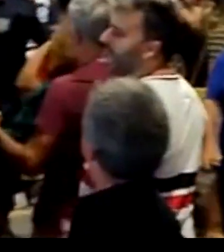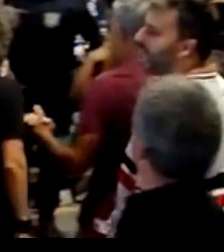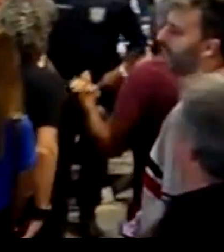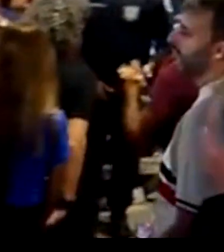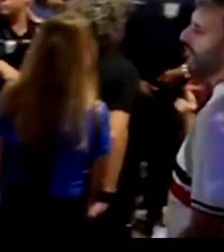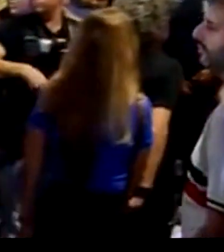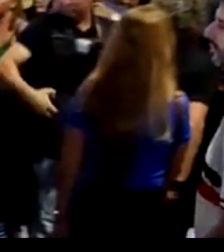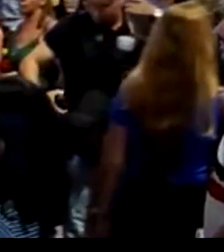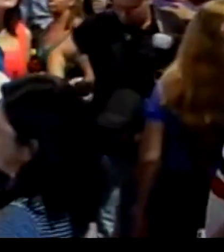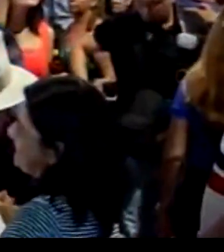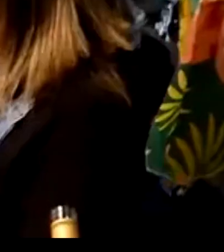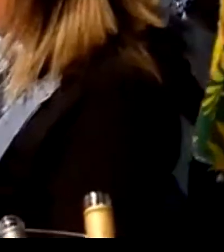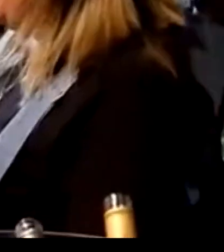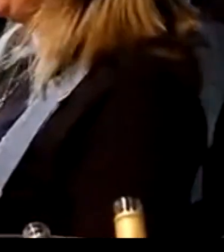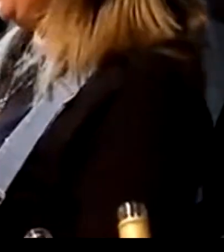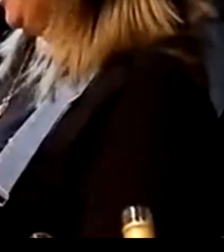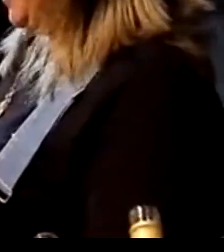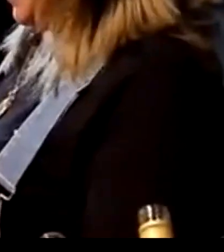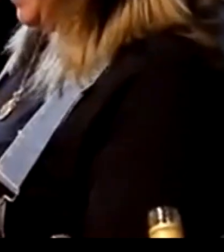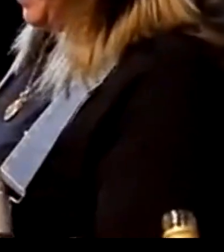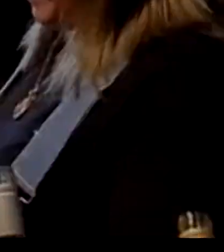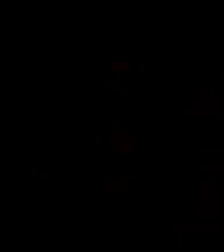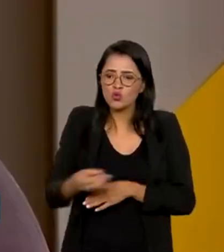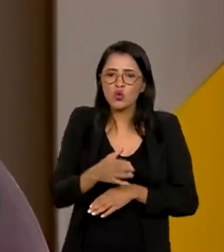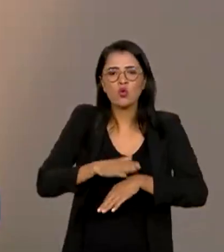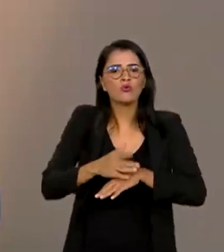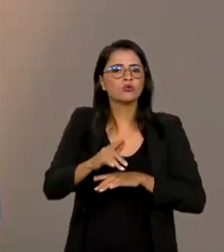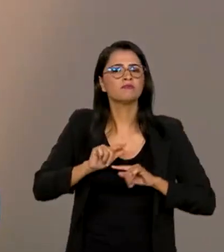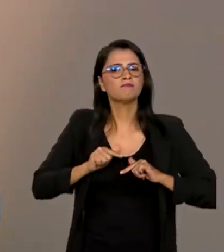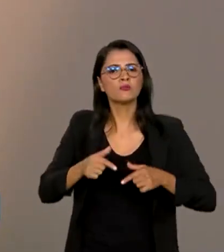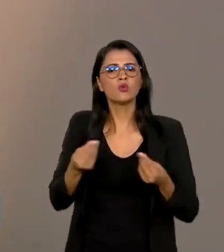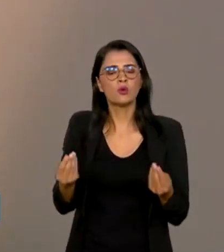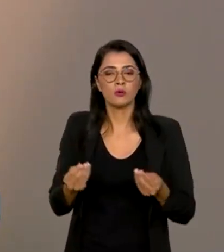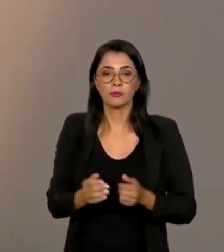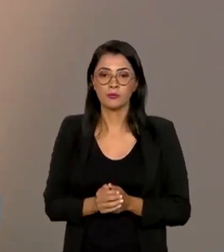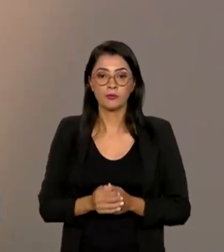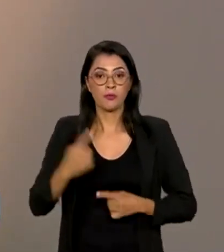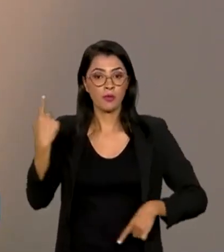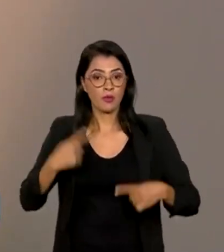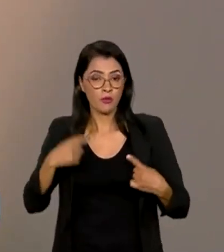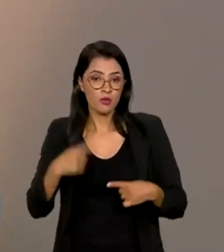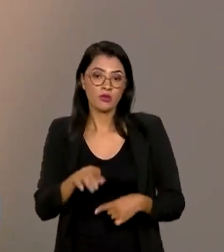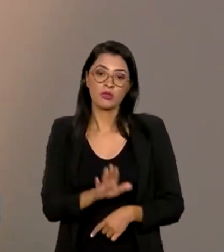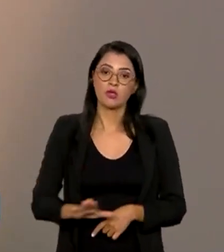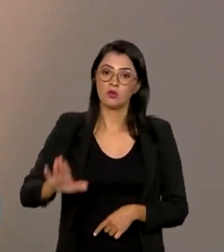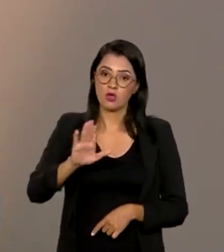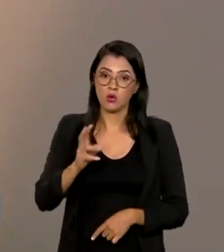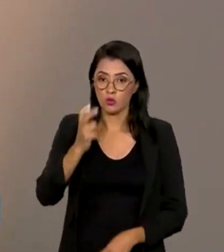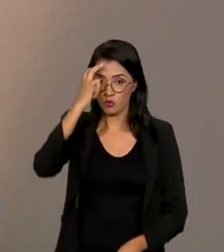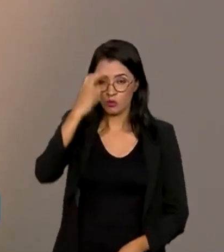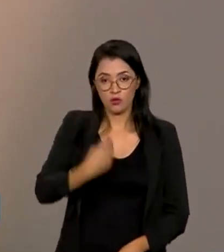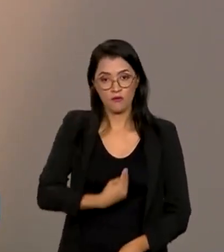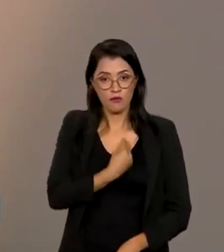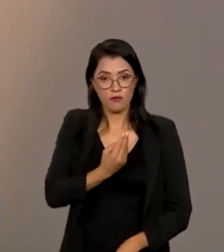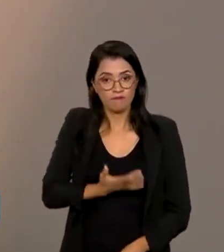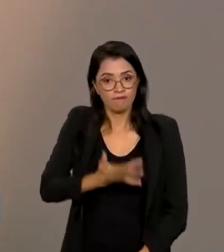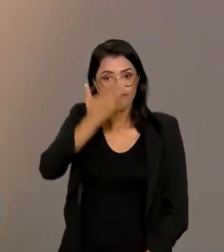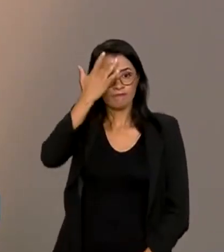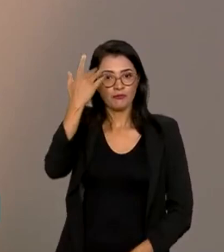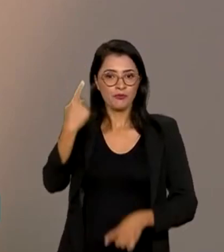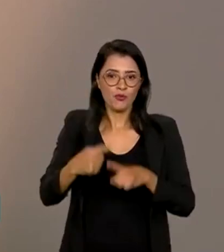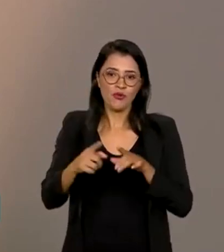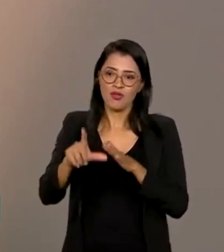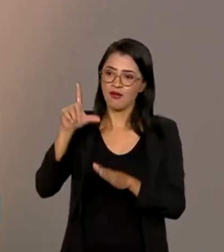a grandes festas, como São João, por exemplo. Olha, a Política Nacional Cultura Viva, política que ficou na memória, porque ela já